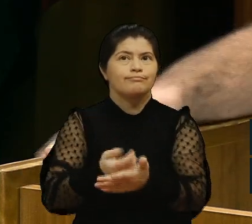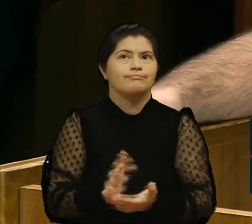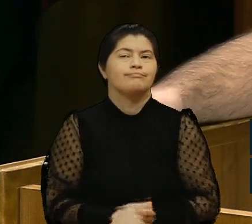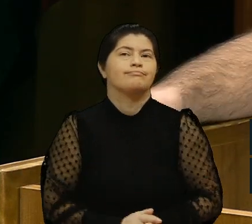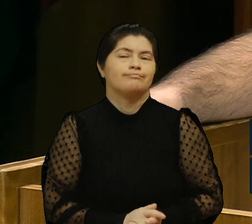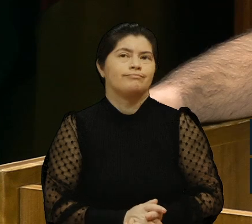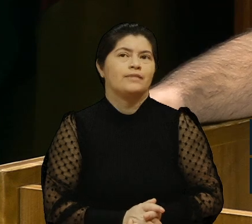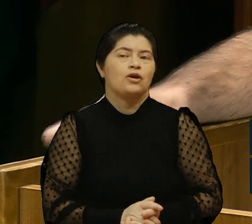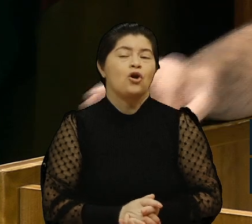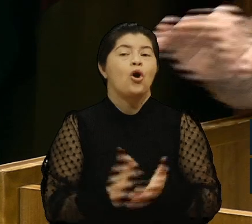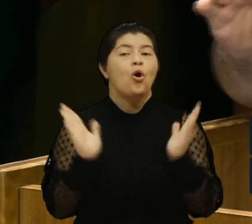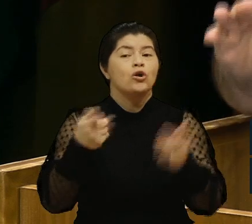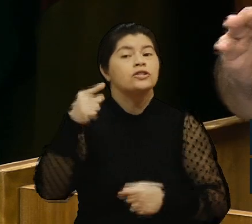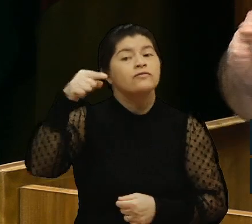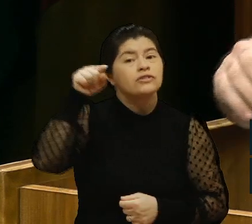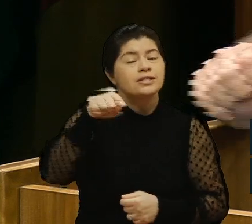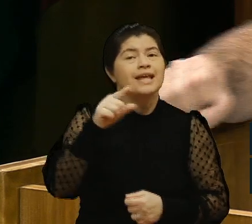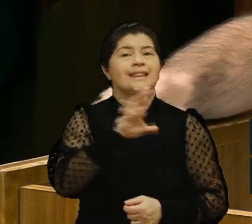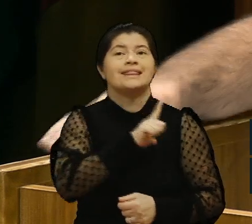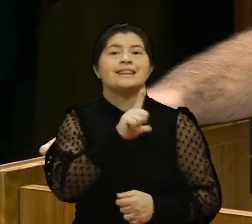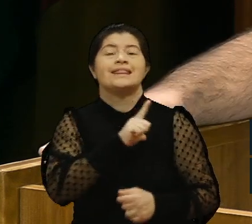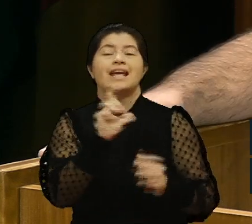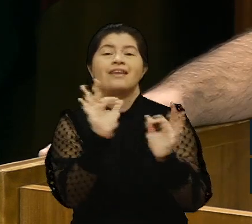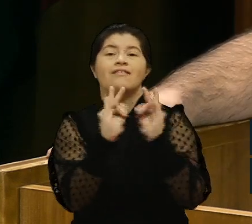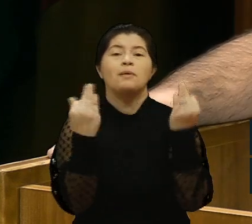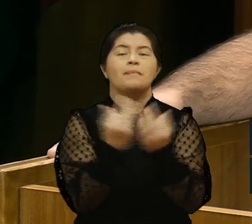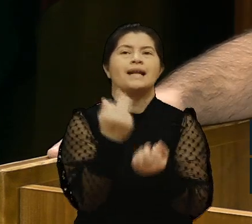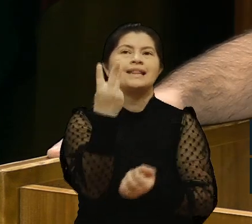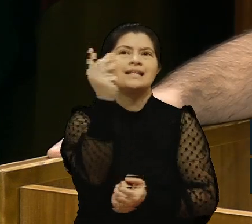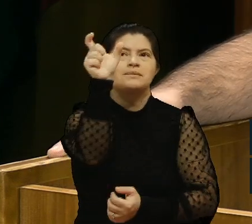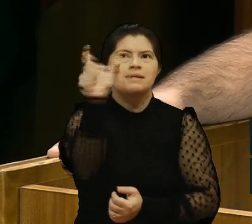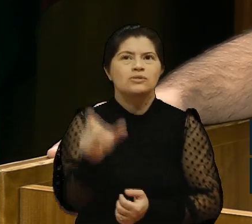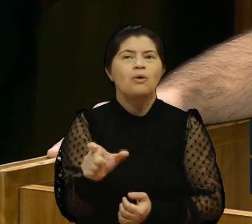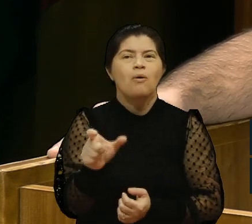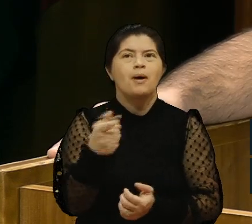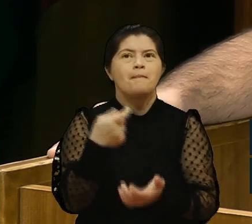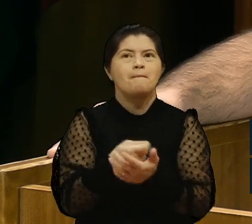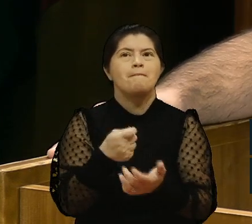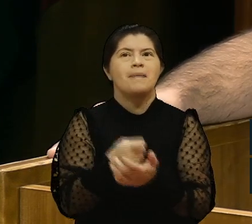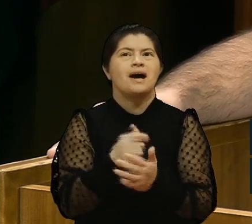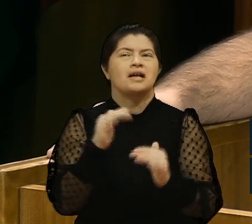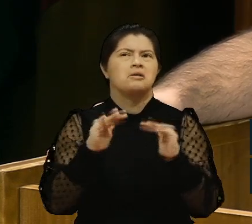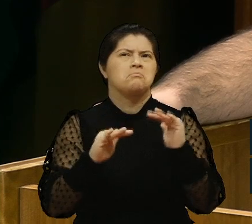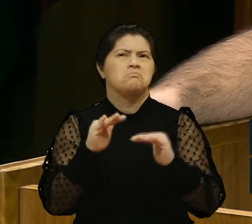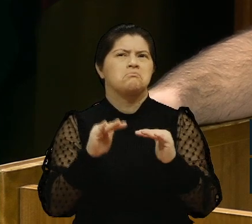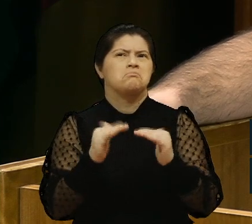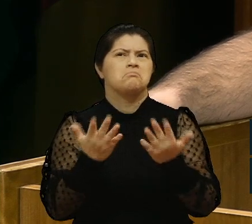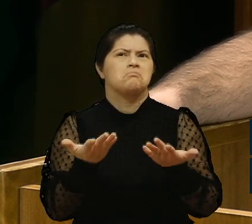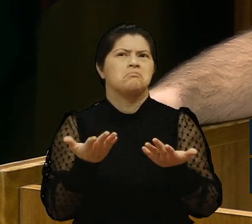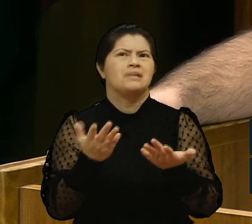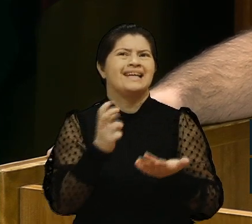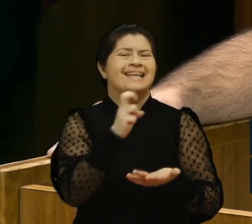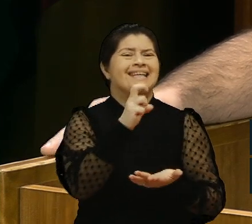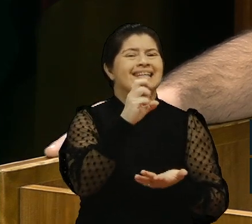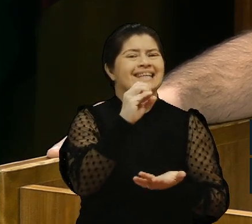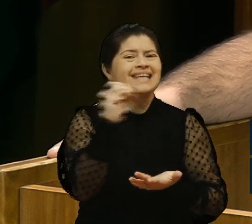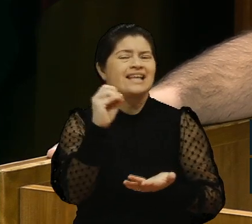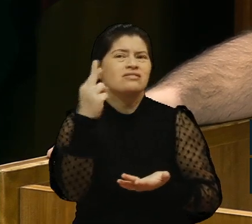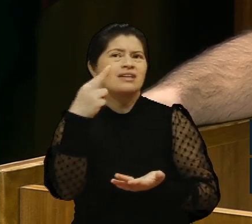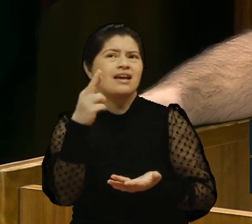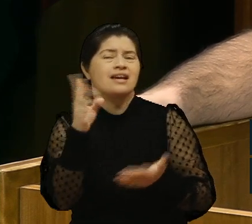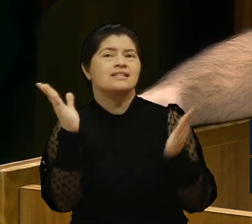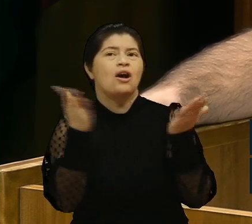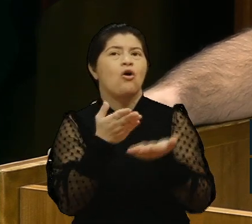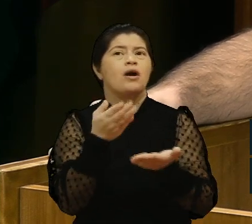Hoje, você que tem uma família de 3 pessoas, que paga algo em média, pagava R$500, agora